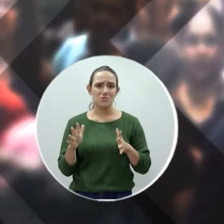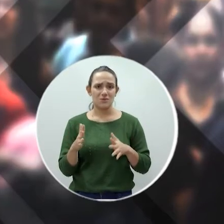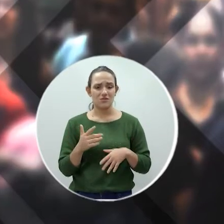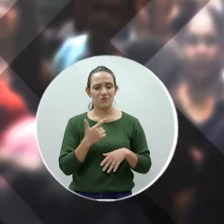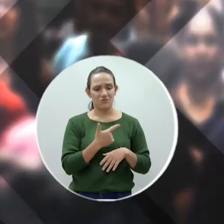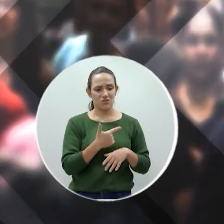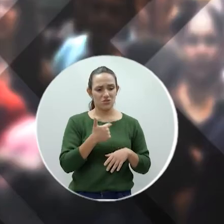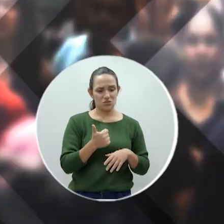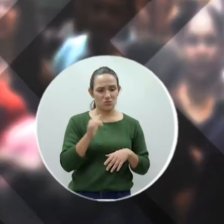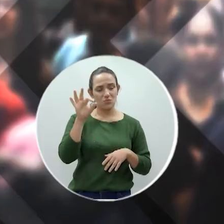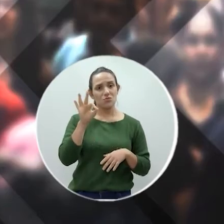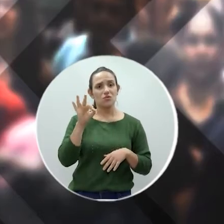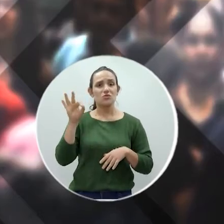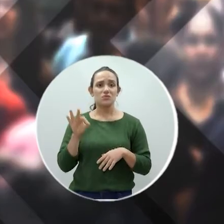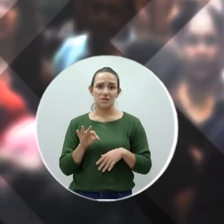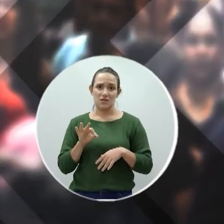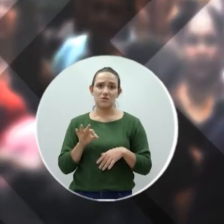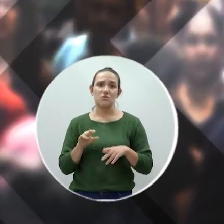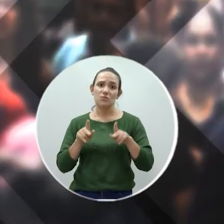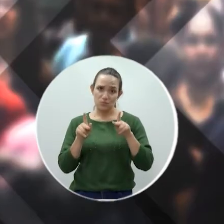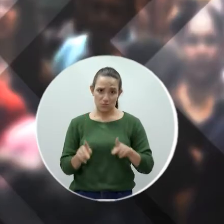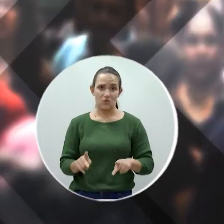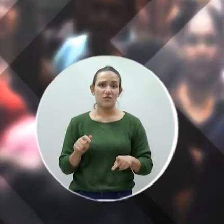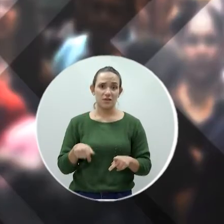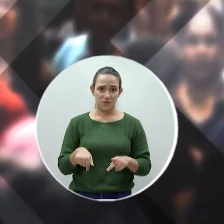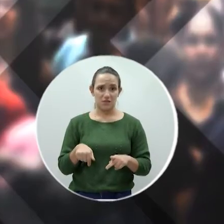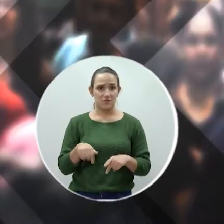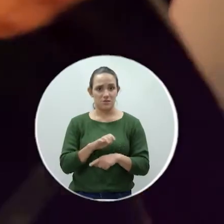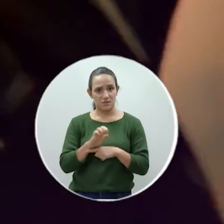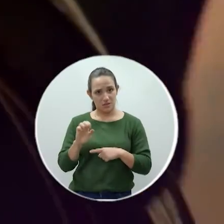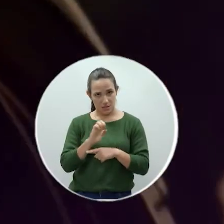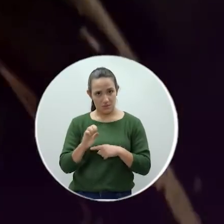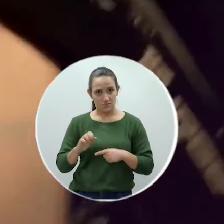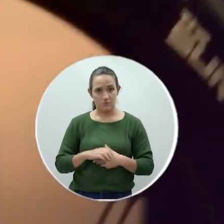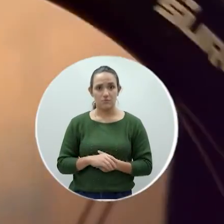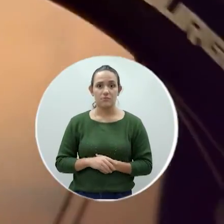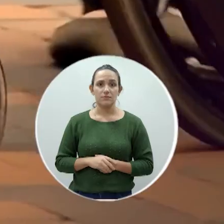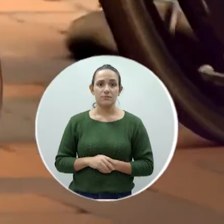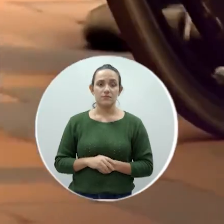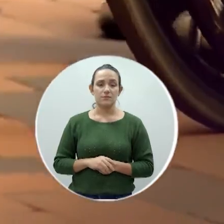cerca de 21% da população brasileira do estado.